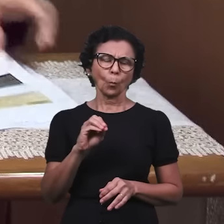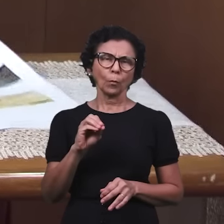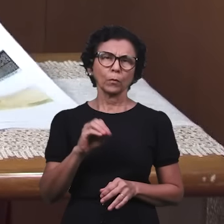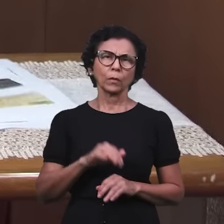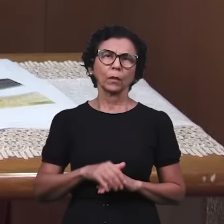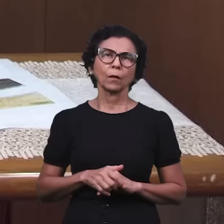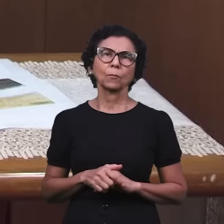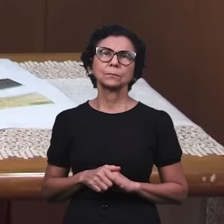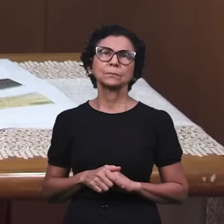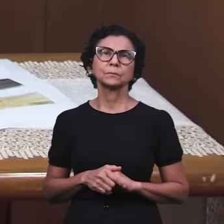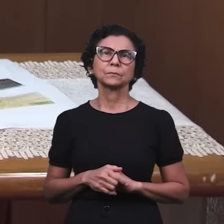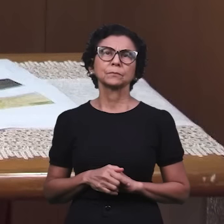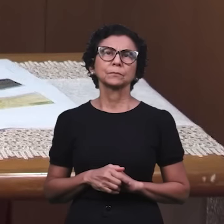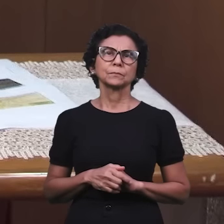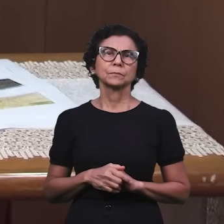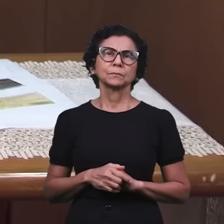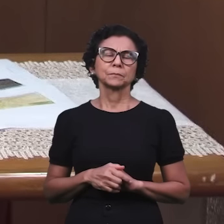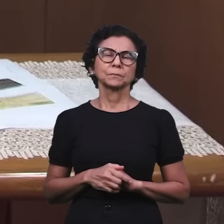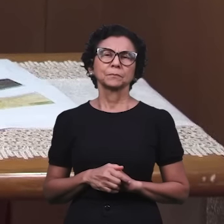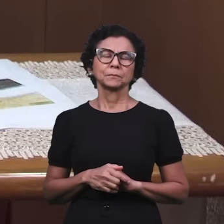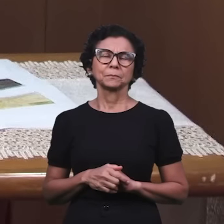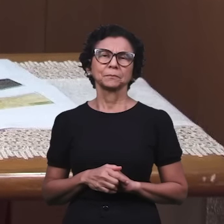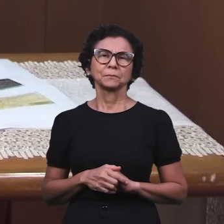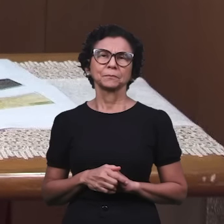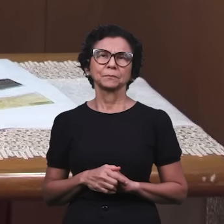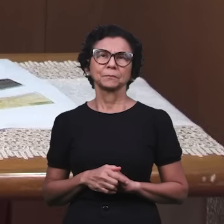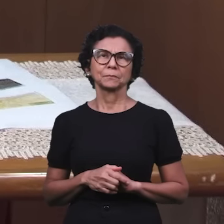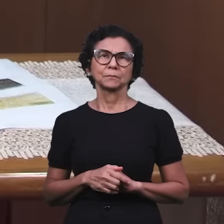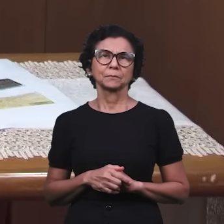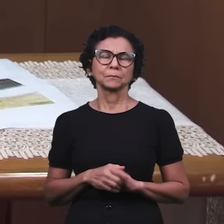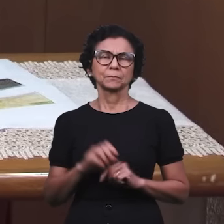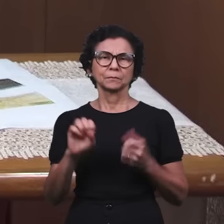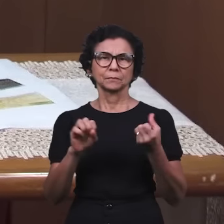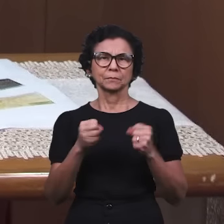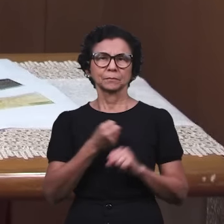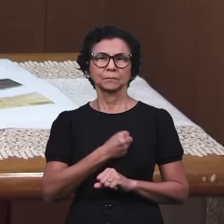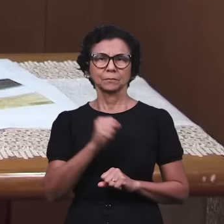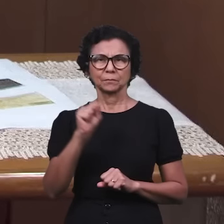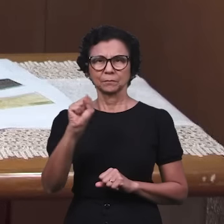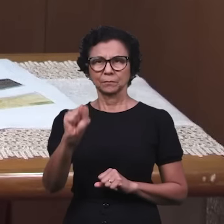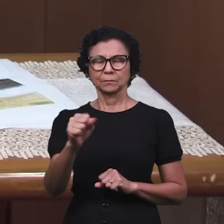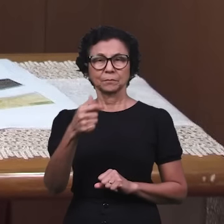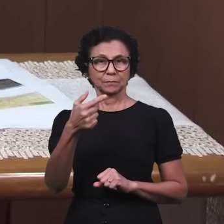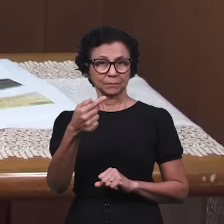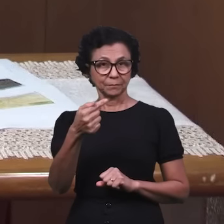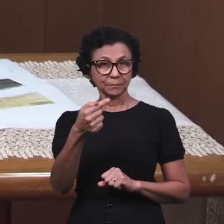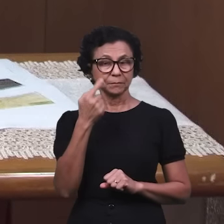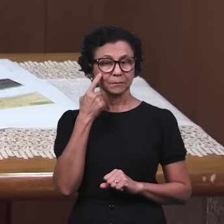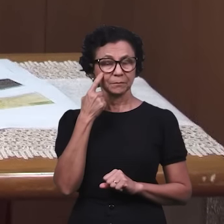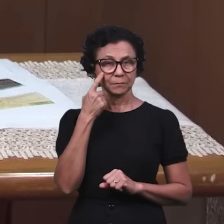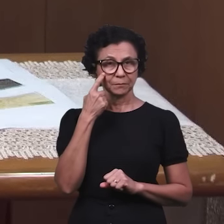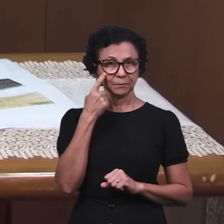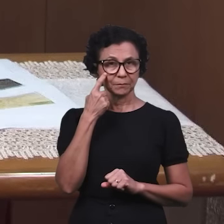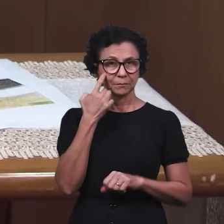Salmo 87, vamos ver rapidamente aqui, ele diz,